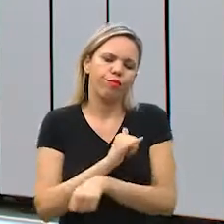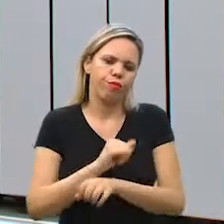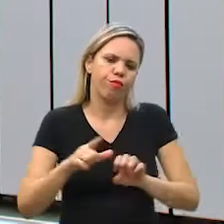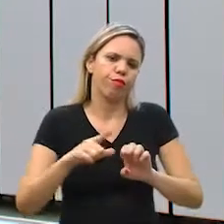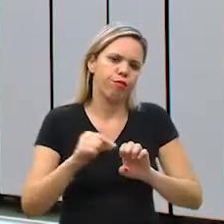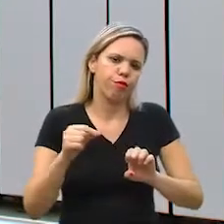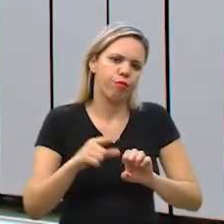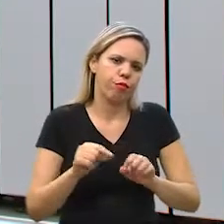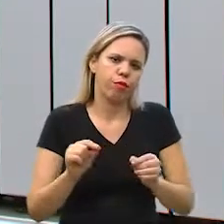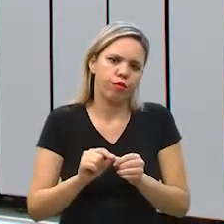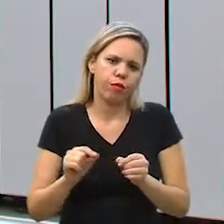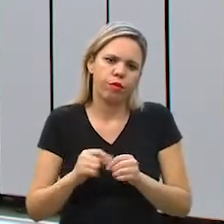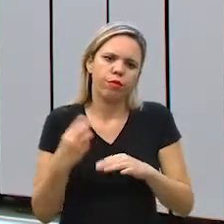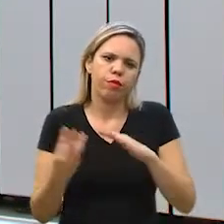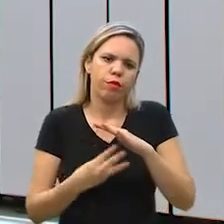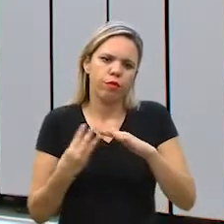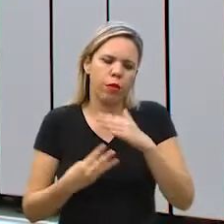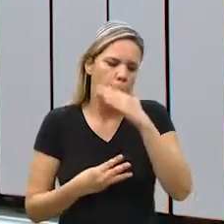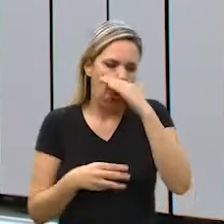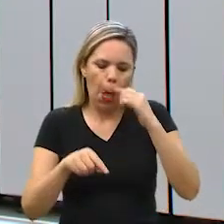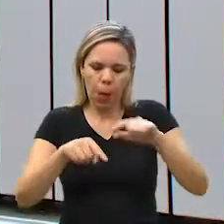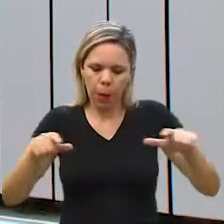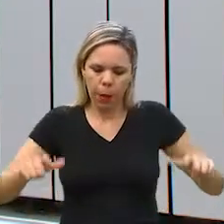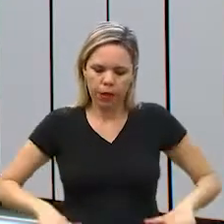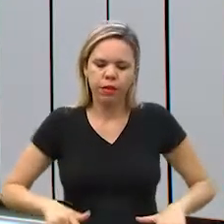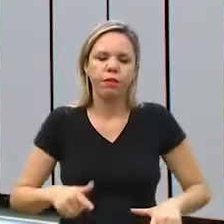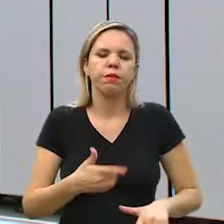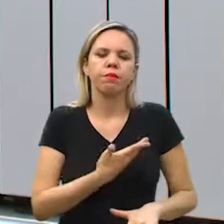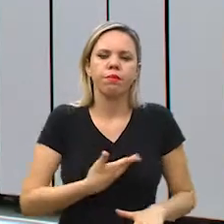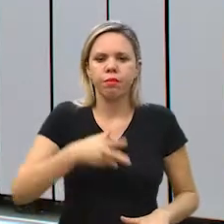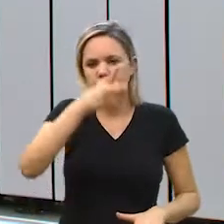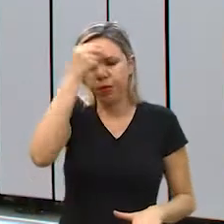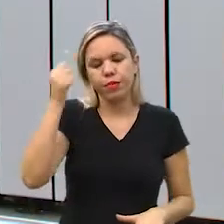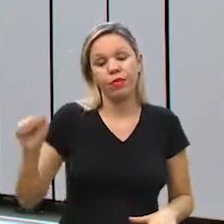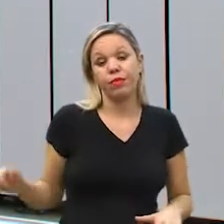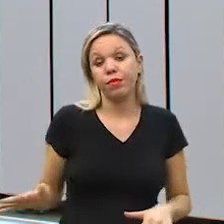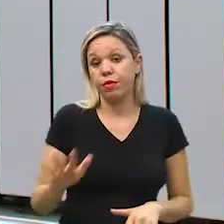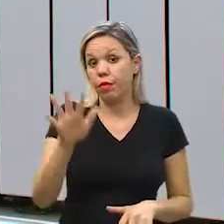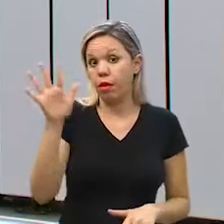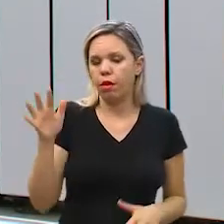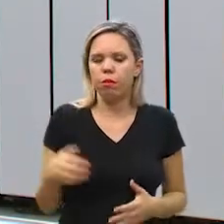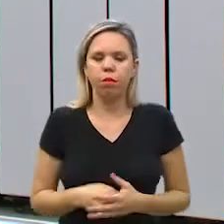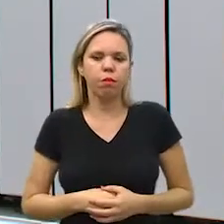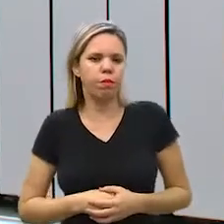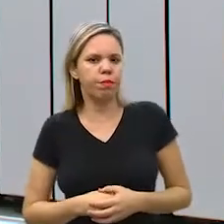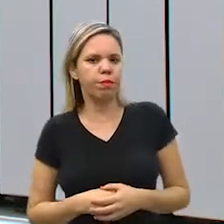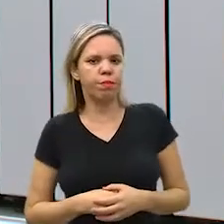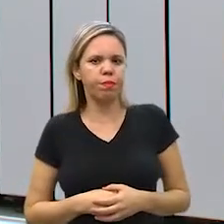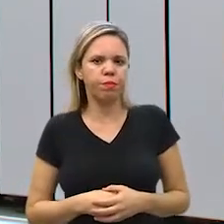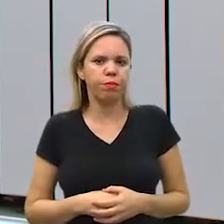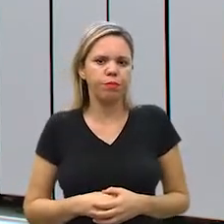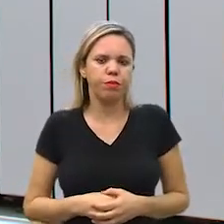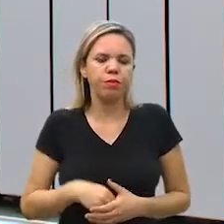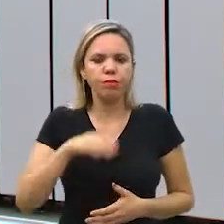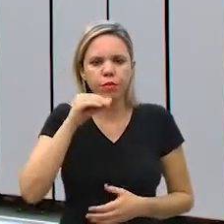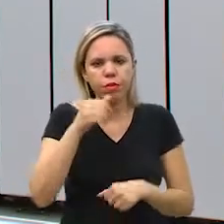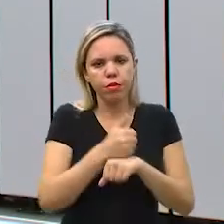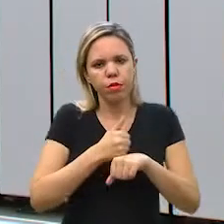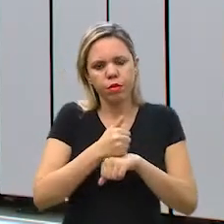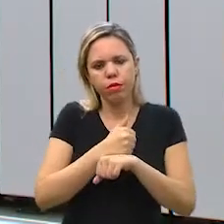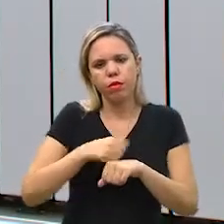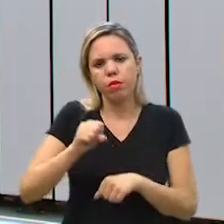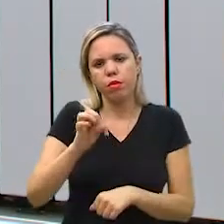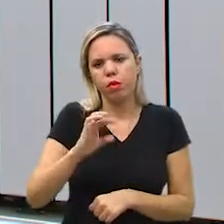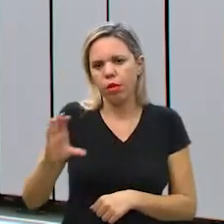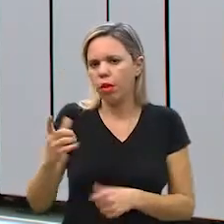empreendedorismo, flexibilização do uso do solo público, né? O solo público é muito caro, né? Os permissionários da CETEC, hoje, eles